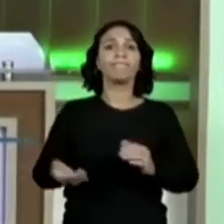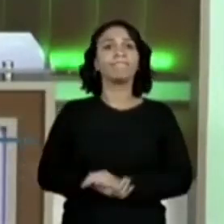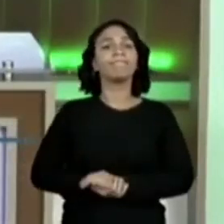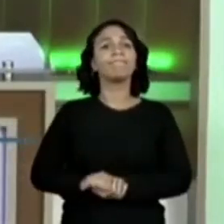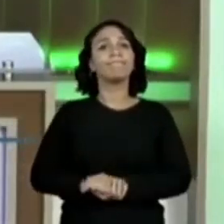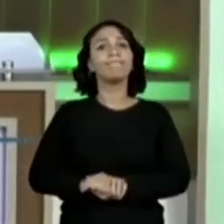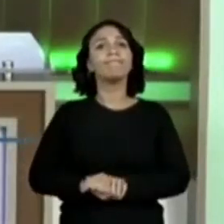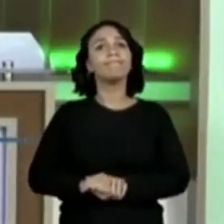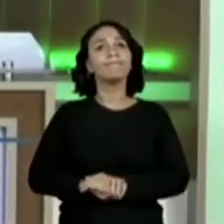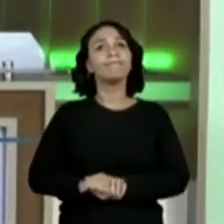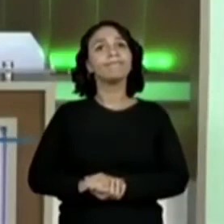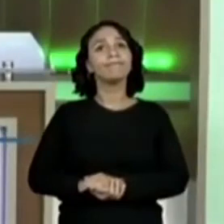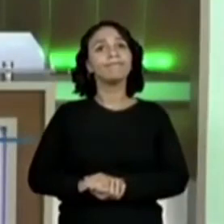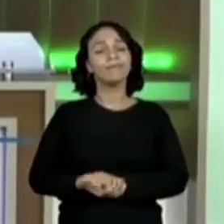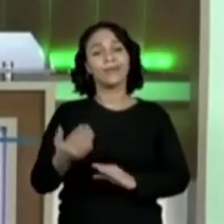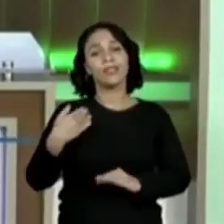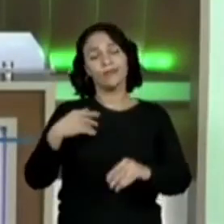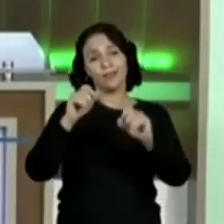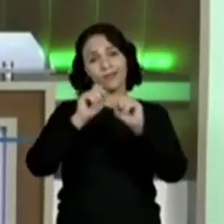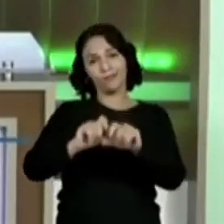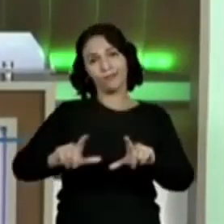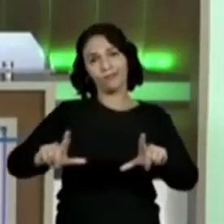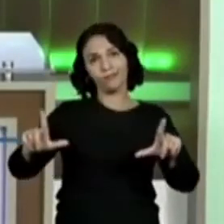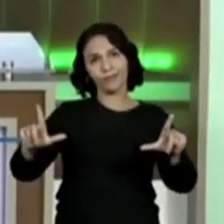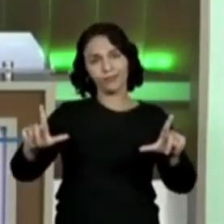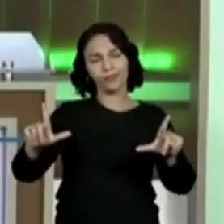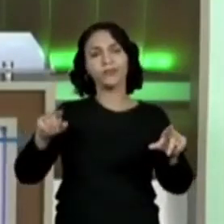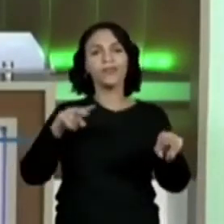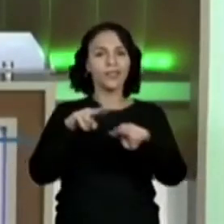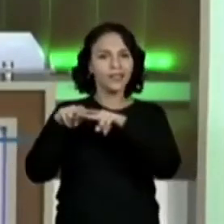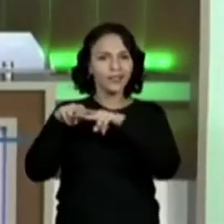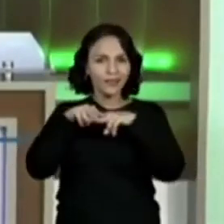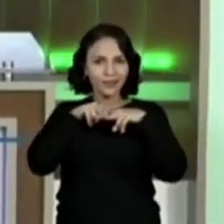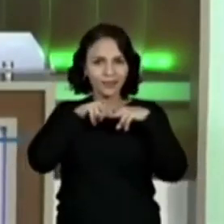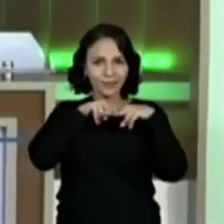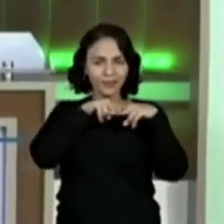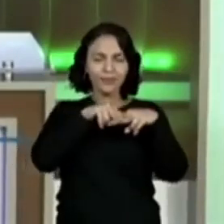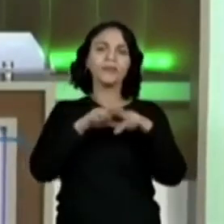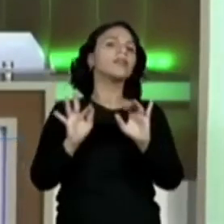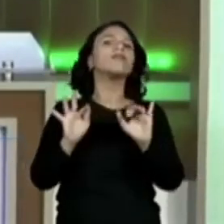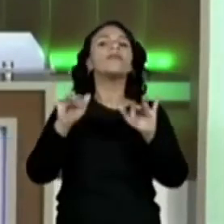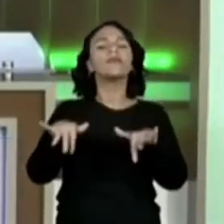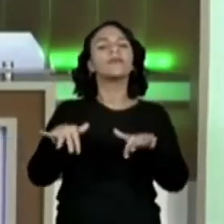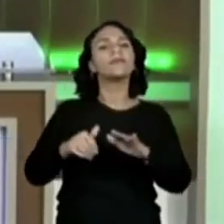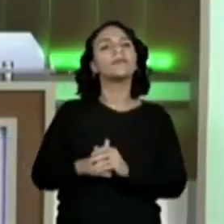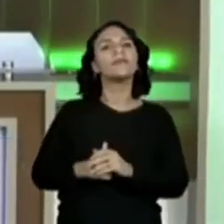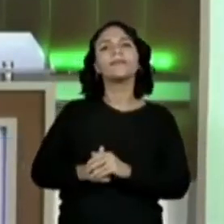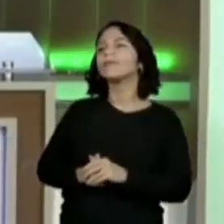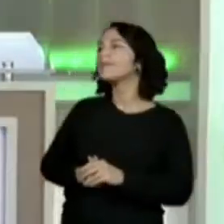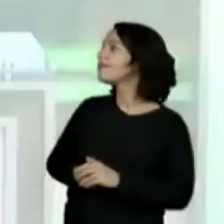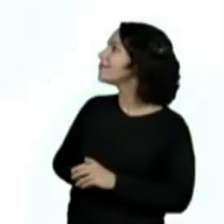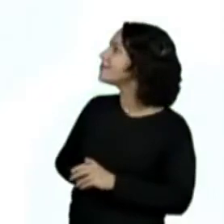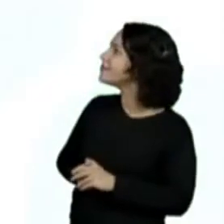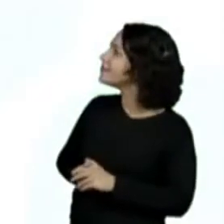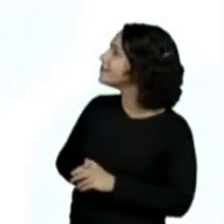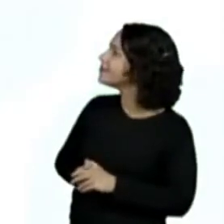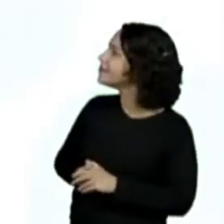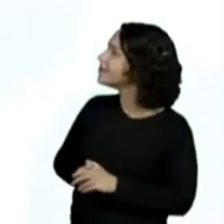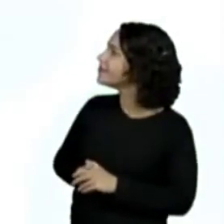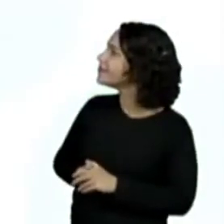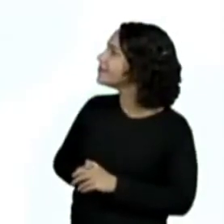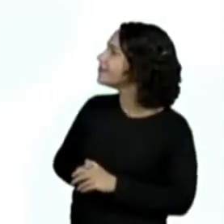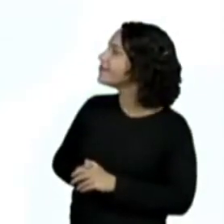Eu vou colocar aqui na nossa tela a retomada para finalizarmos. O que fizemos?